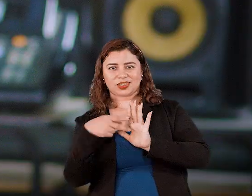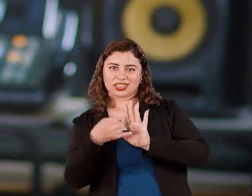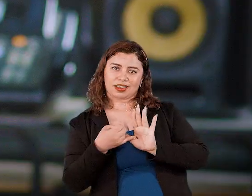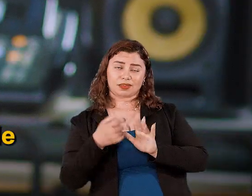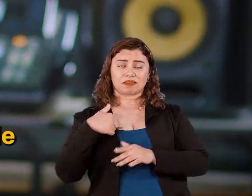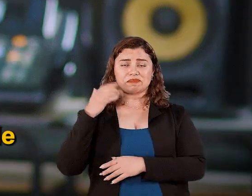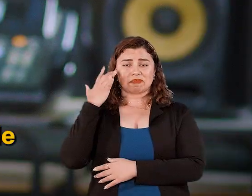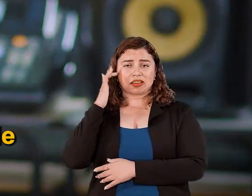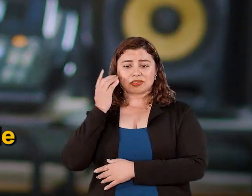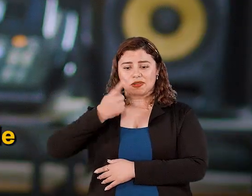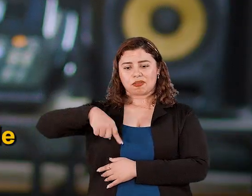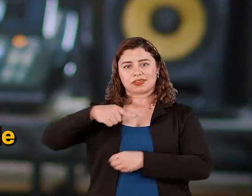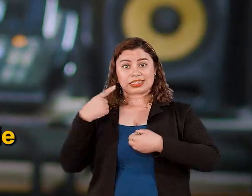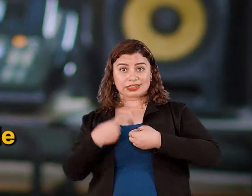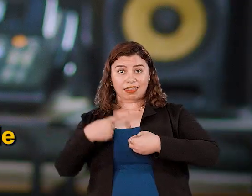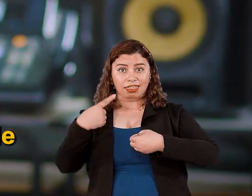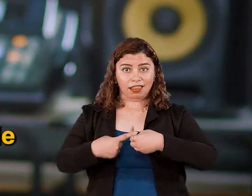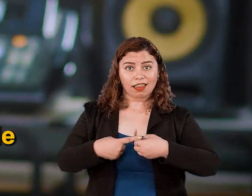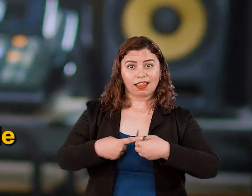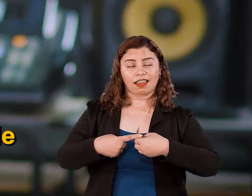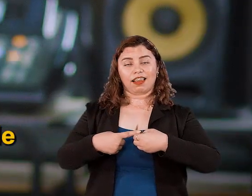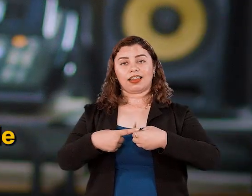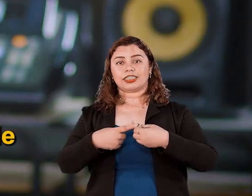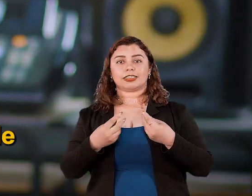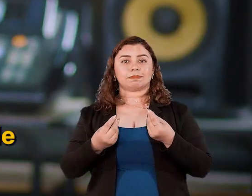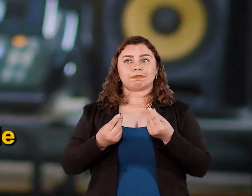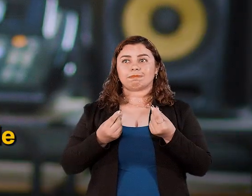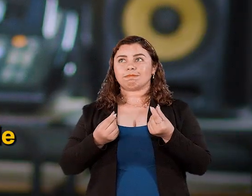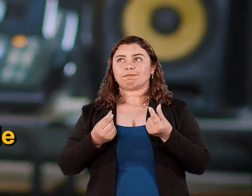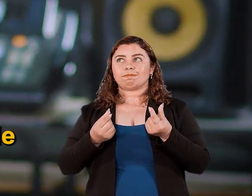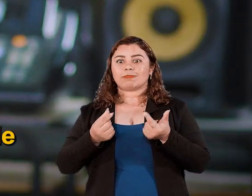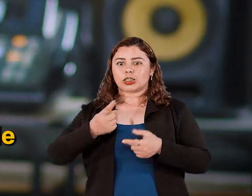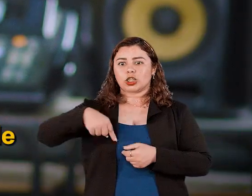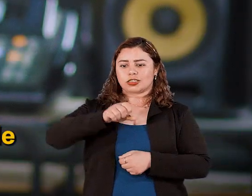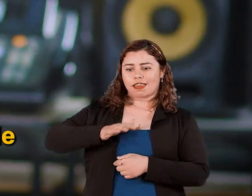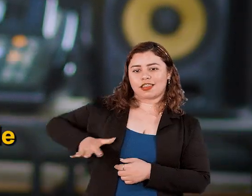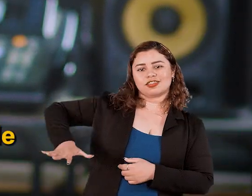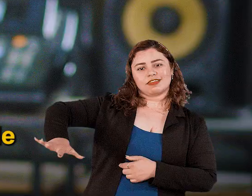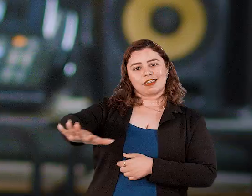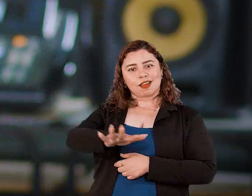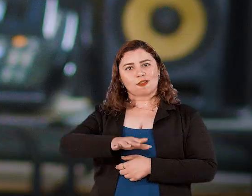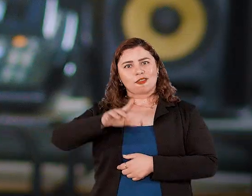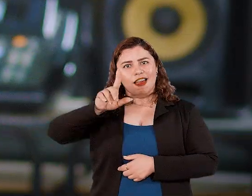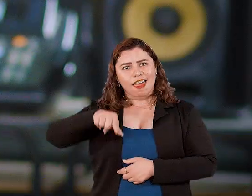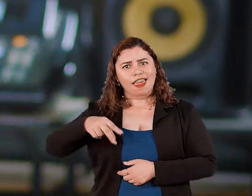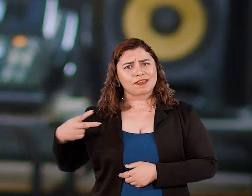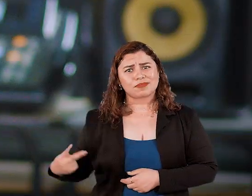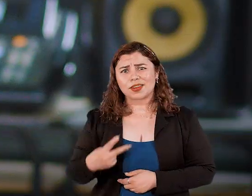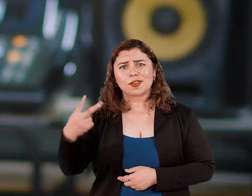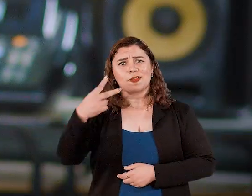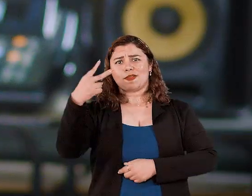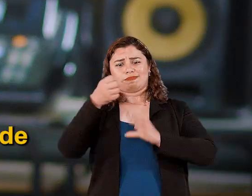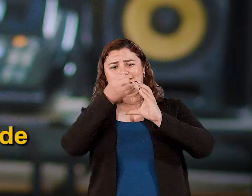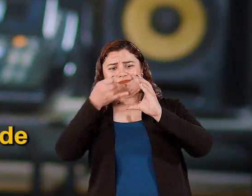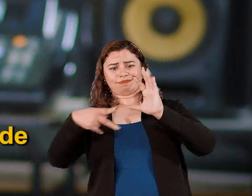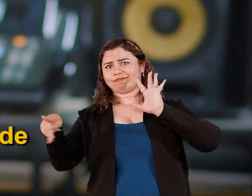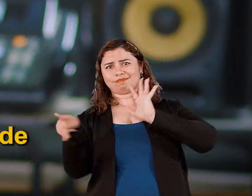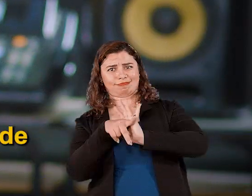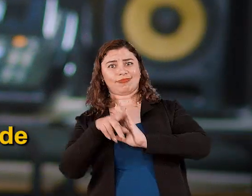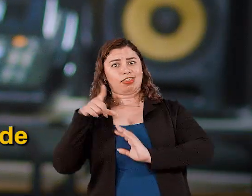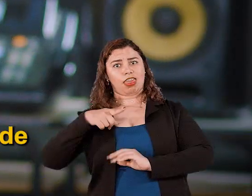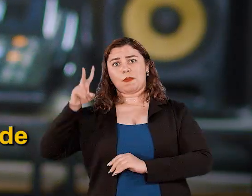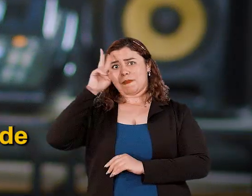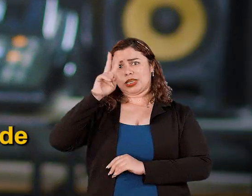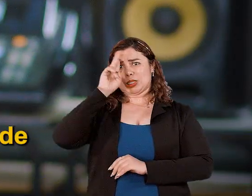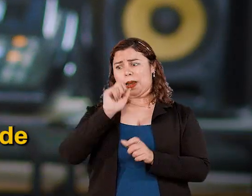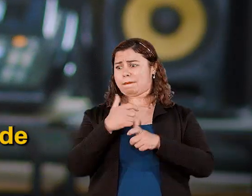projeto. Assim, acho que a nossa cidade, a nossa região, ela é muito rica, ela